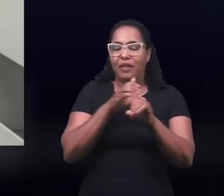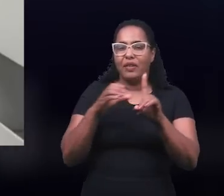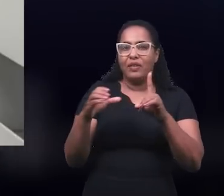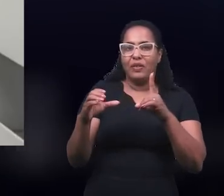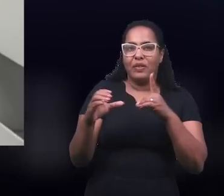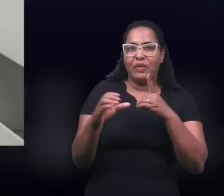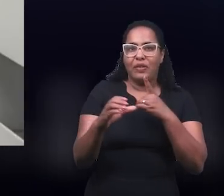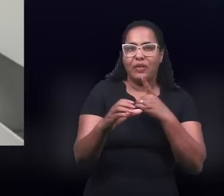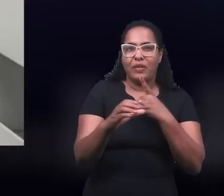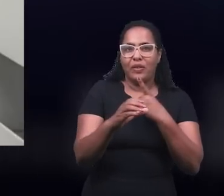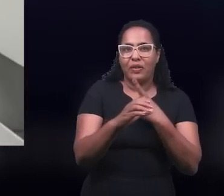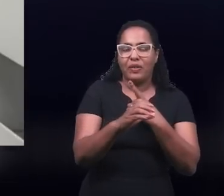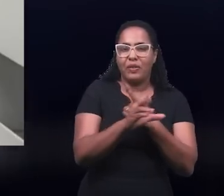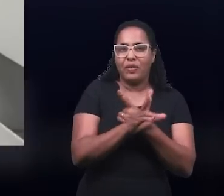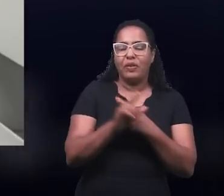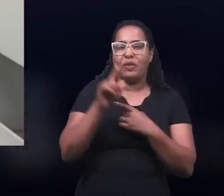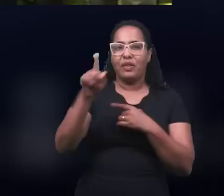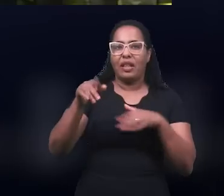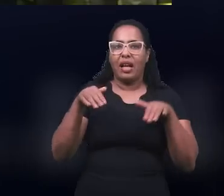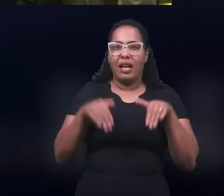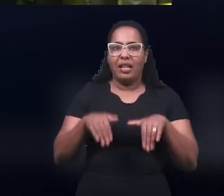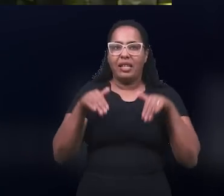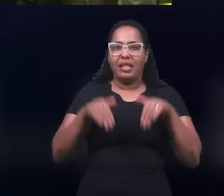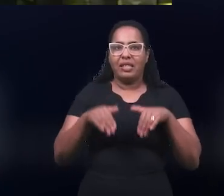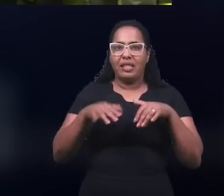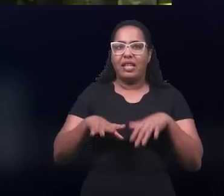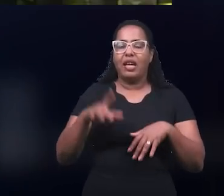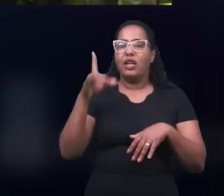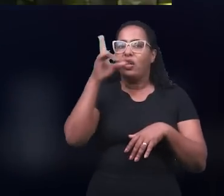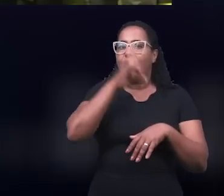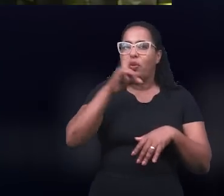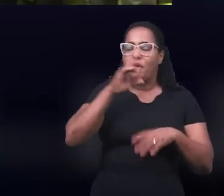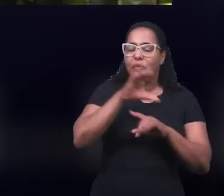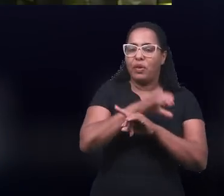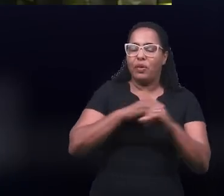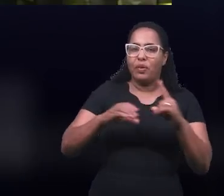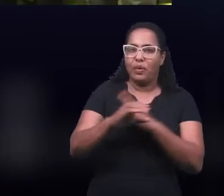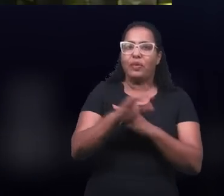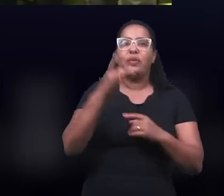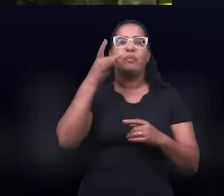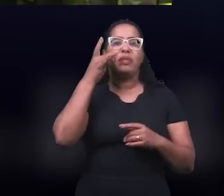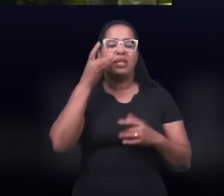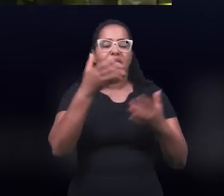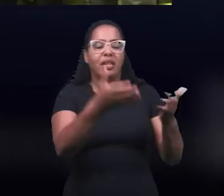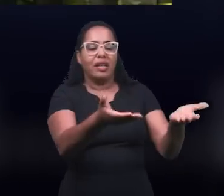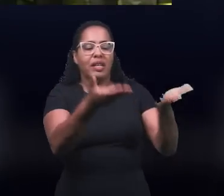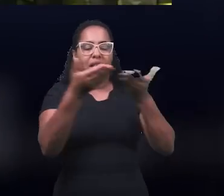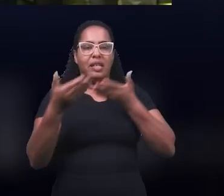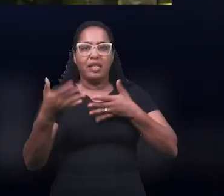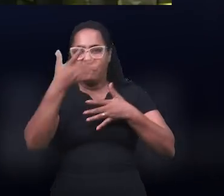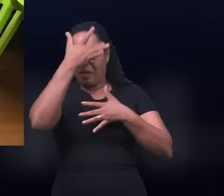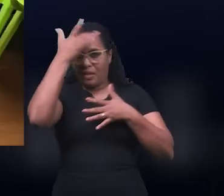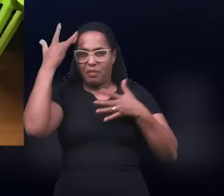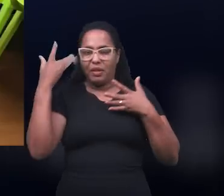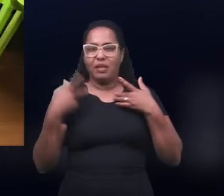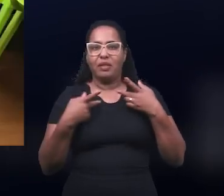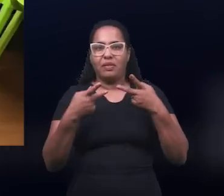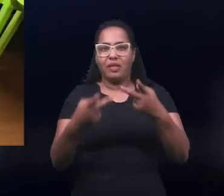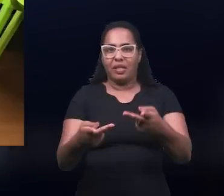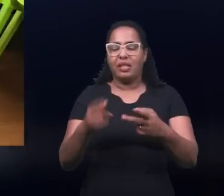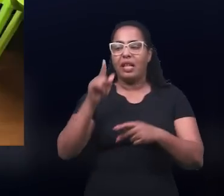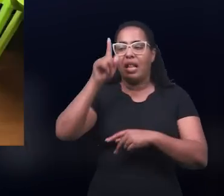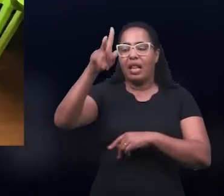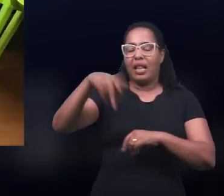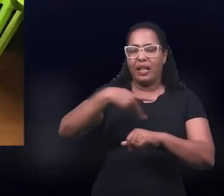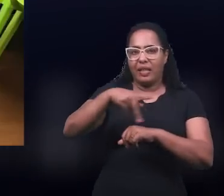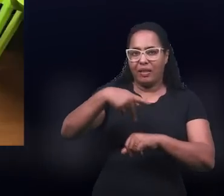com os irmãos da Austrália, e no domingo, nosso culto presencial, que ali a gente recebe os visitantes, pessoas